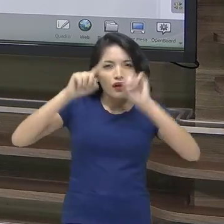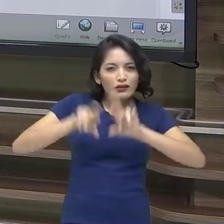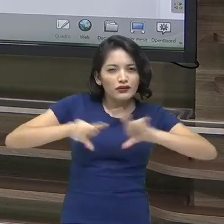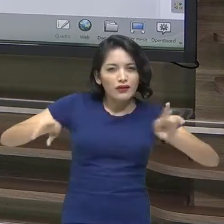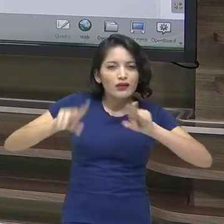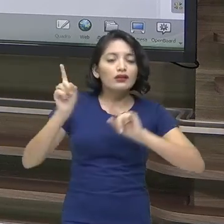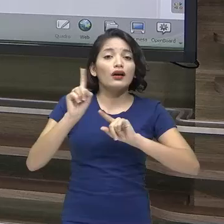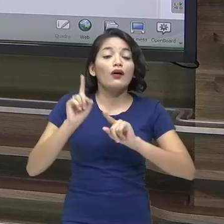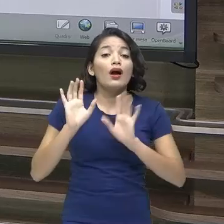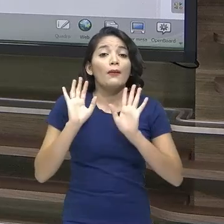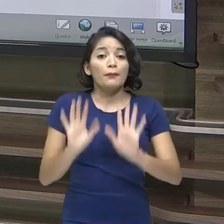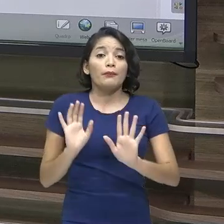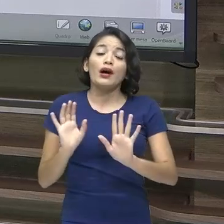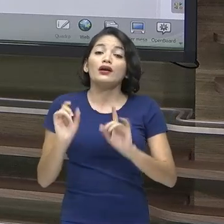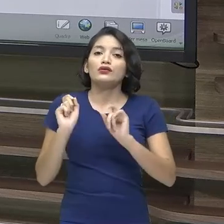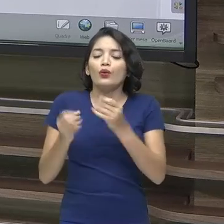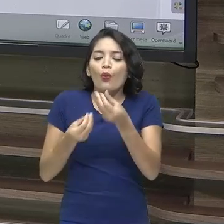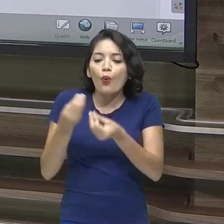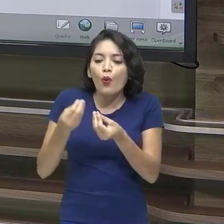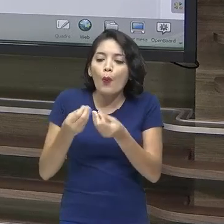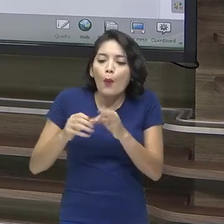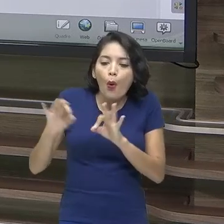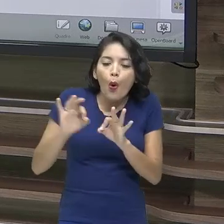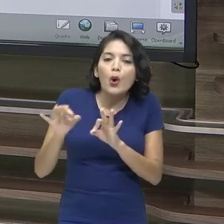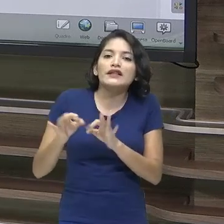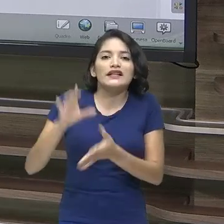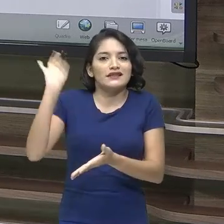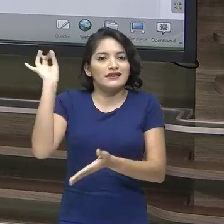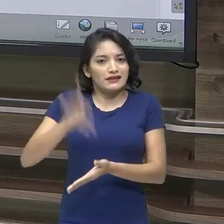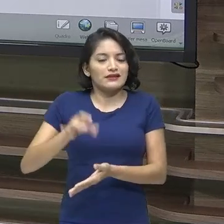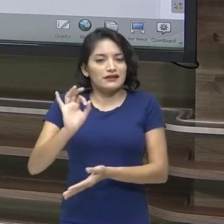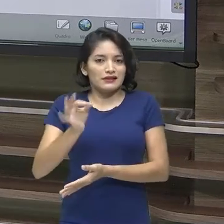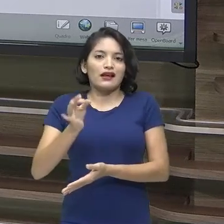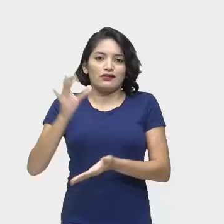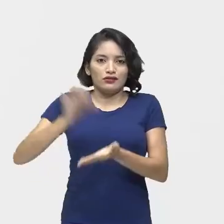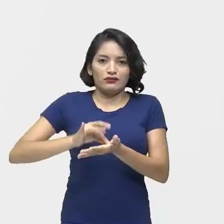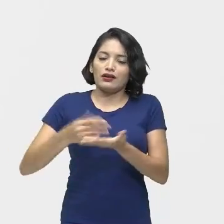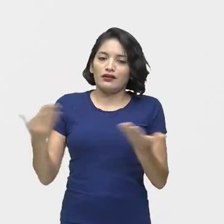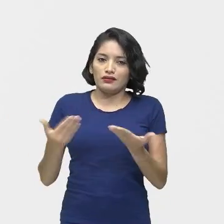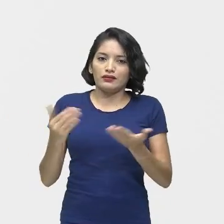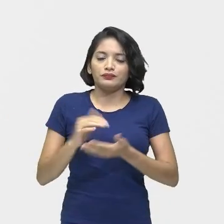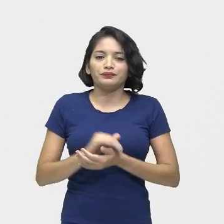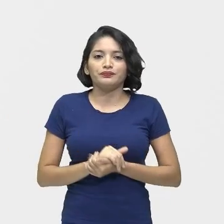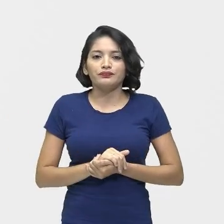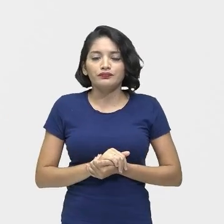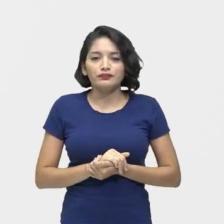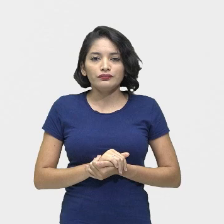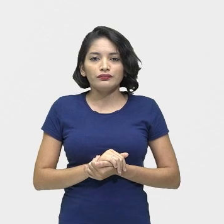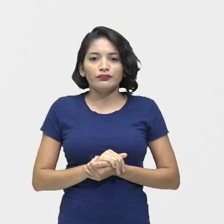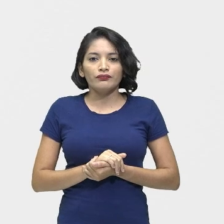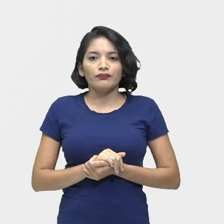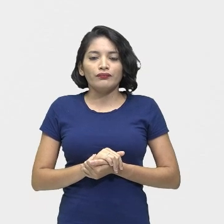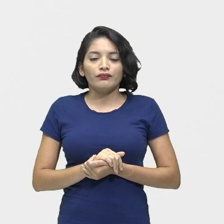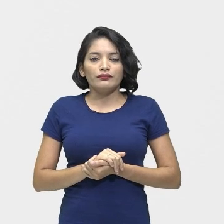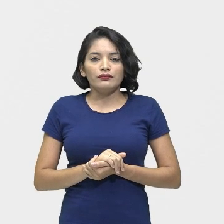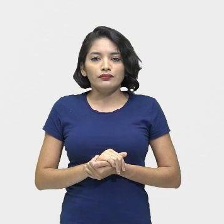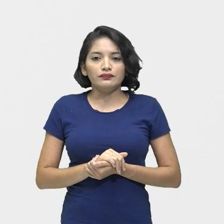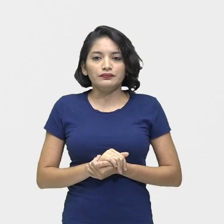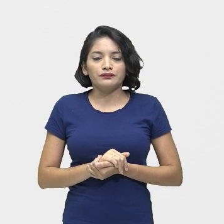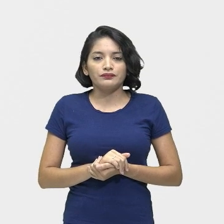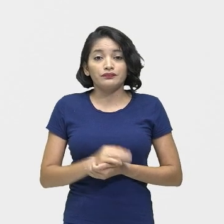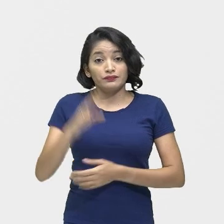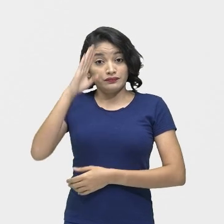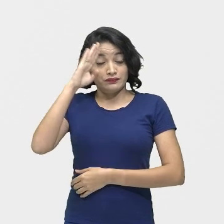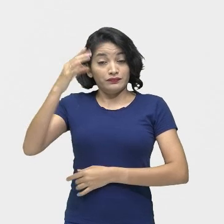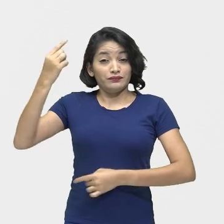mas de como ser aplicada essa ideia, certo? Continuando aí o texto para vocês que gostam de anotar o comentário. A